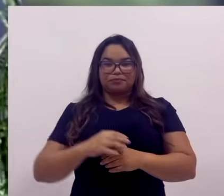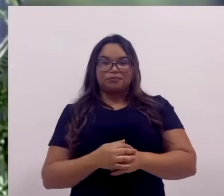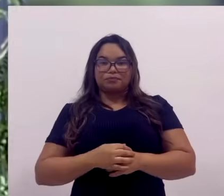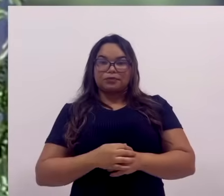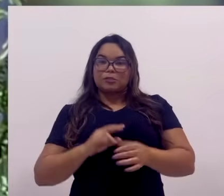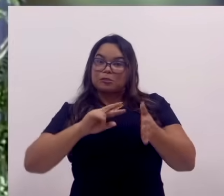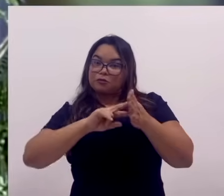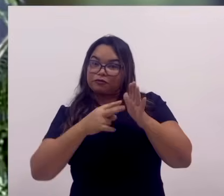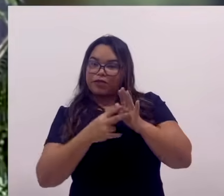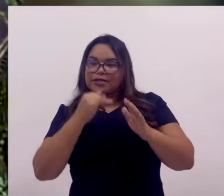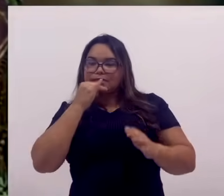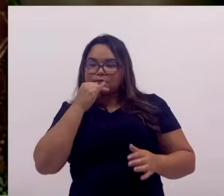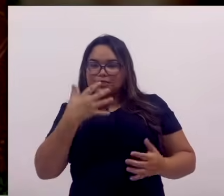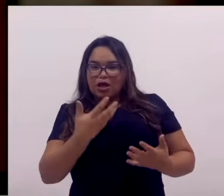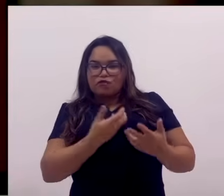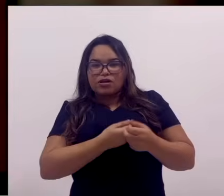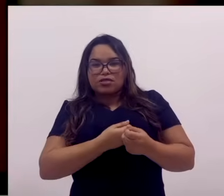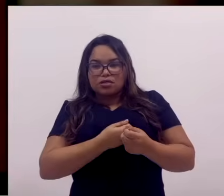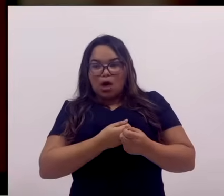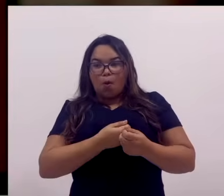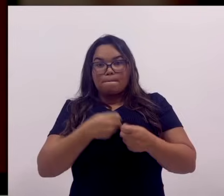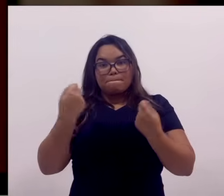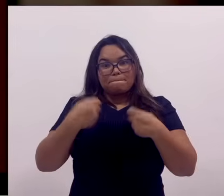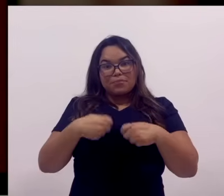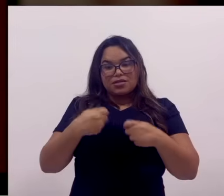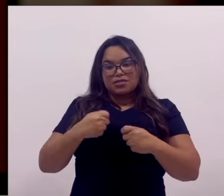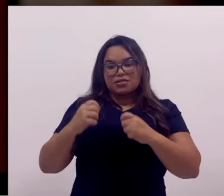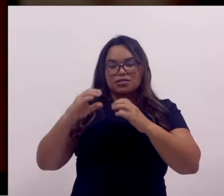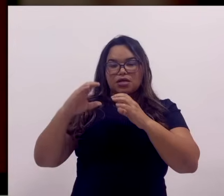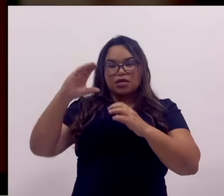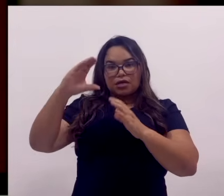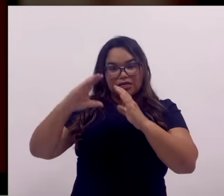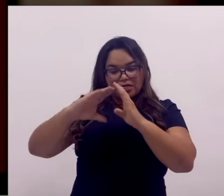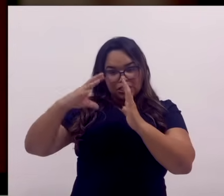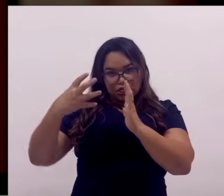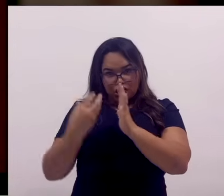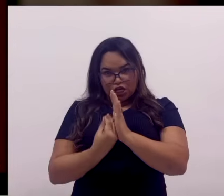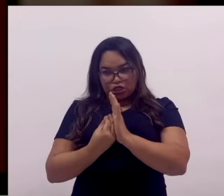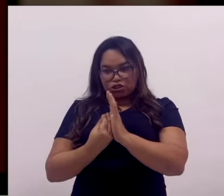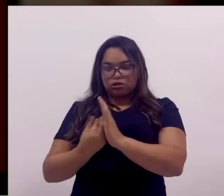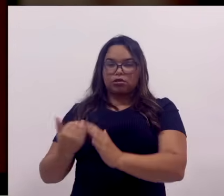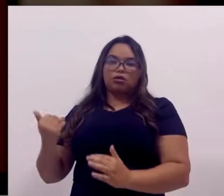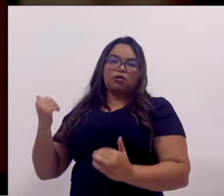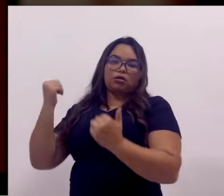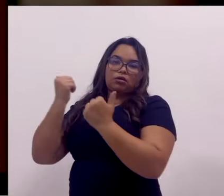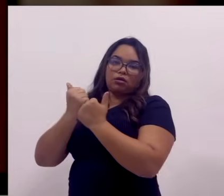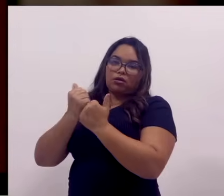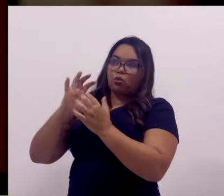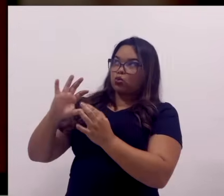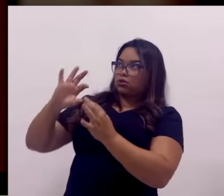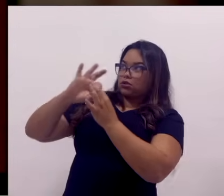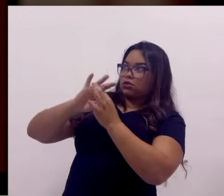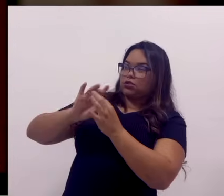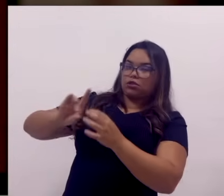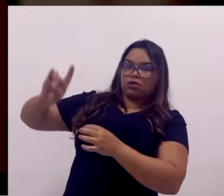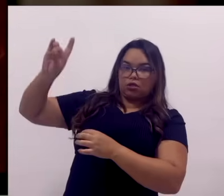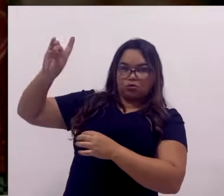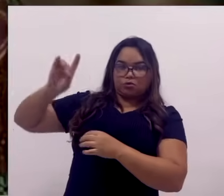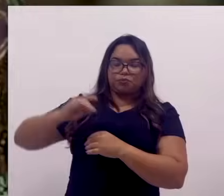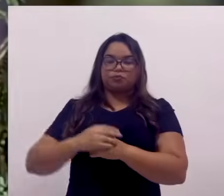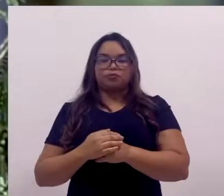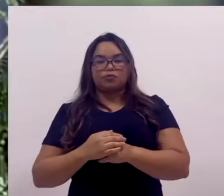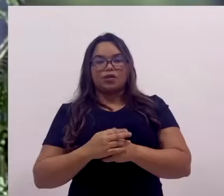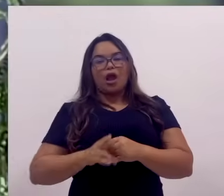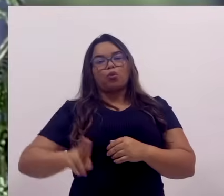Cristo. Portanto, eles eram uma ponte entre o céu e a terra, junto com as chaves e a mitra. Então, os sacerdotes tinham